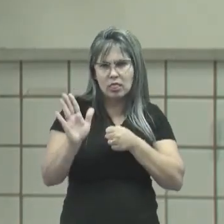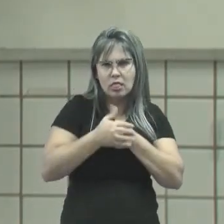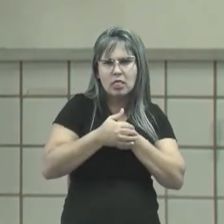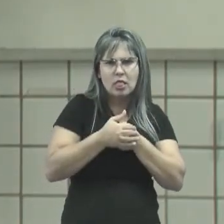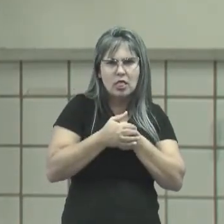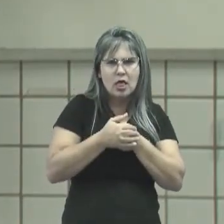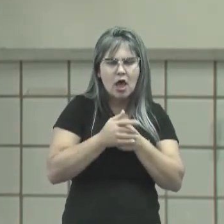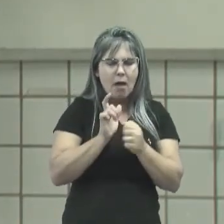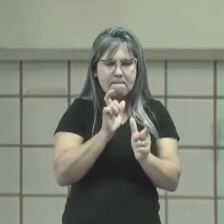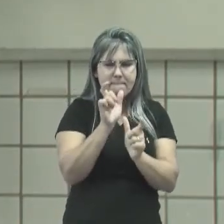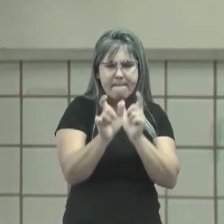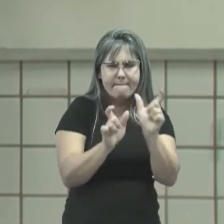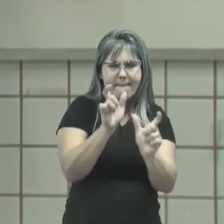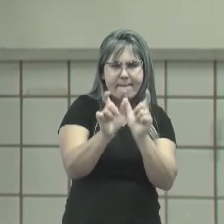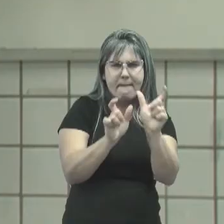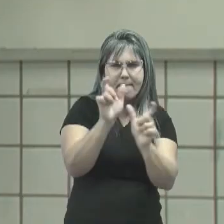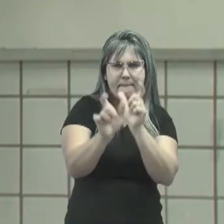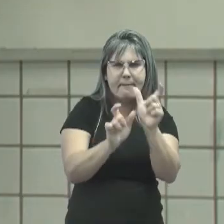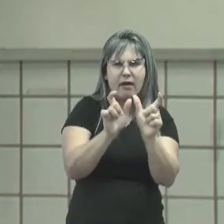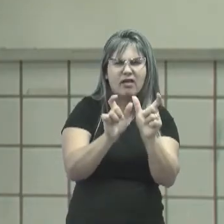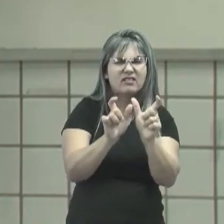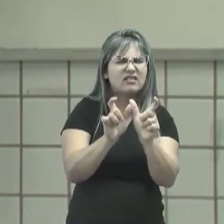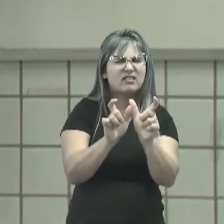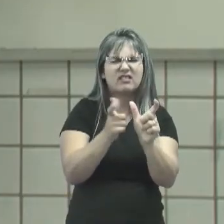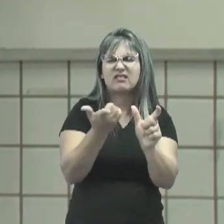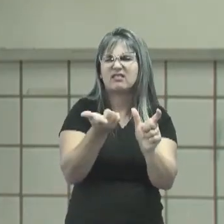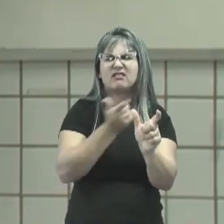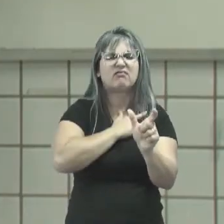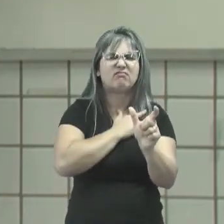você exercer o seu direito de fala,